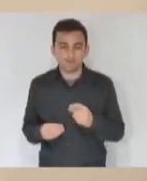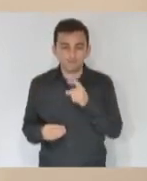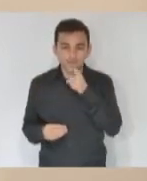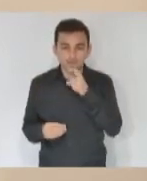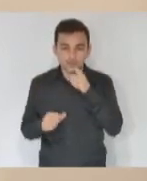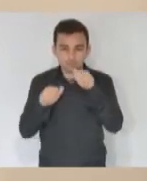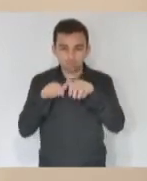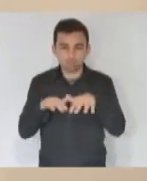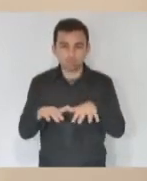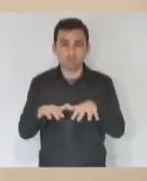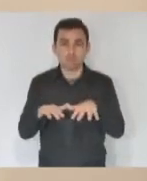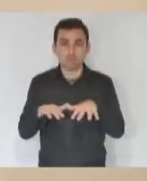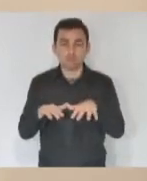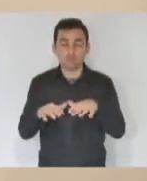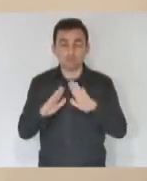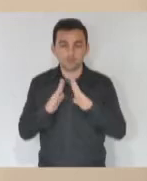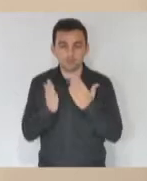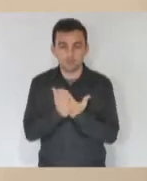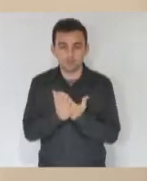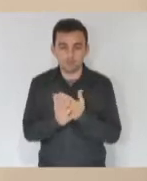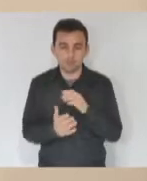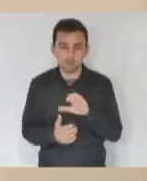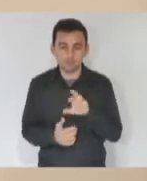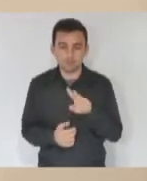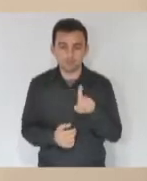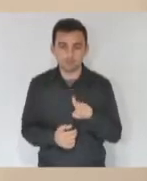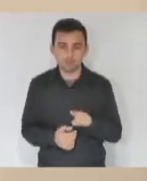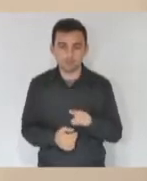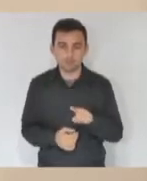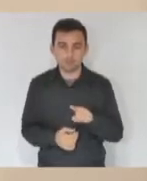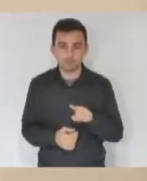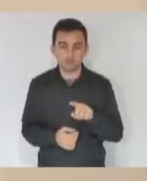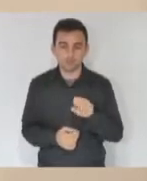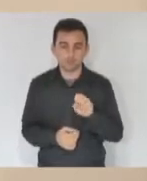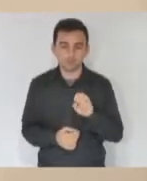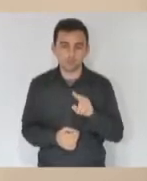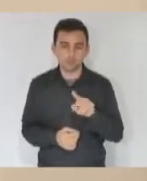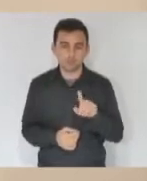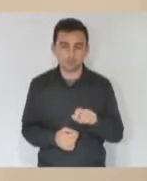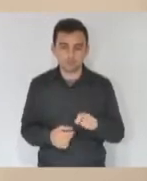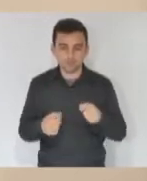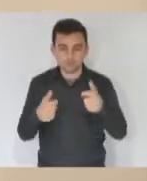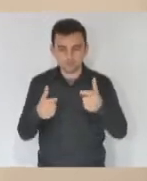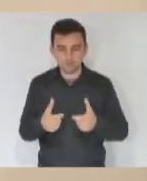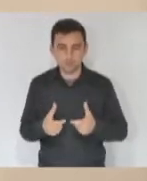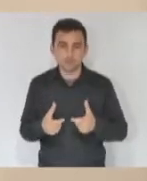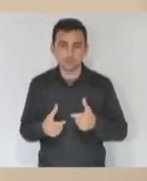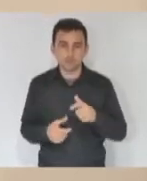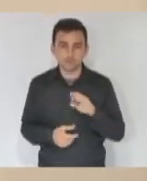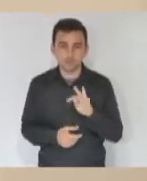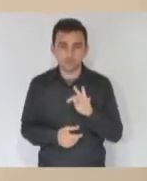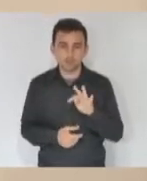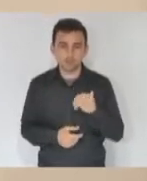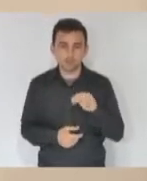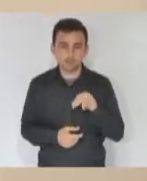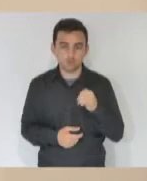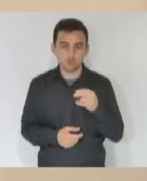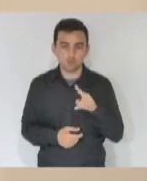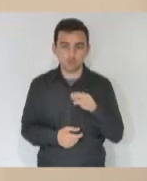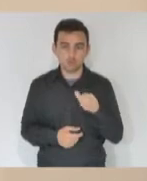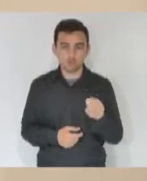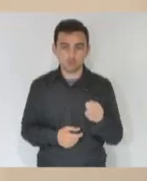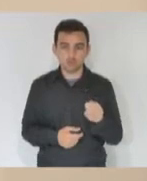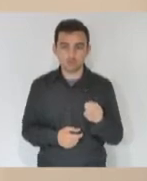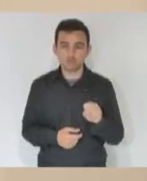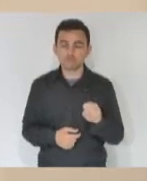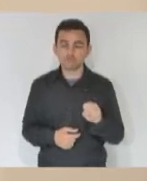Escola de Educação Básica Cruz e Souza, no município de Tijucas. Em discussão, não havendo quem queira discutir, em votação, deputados